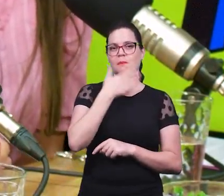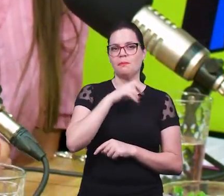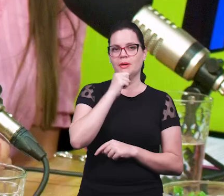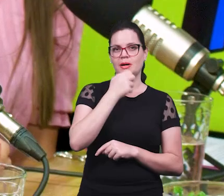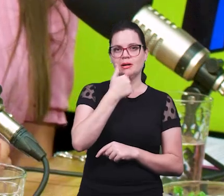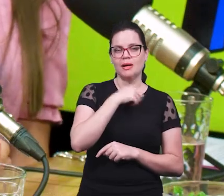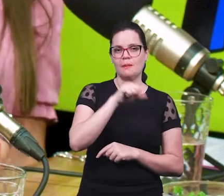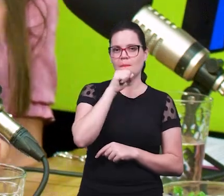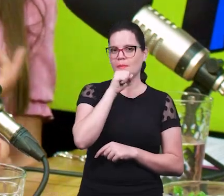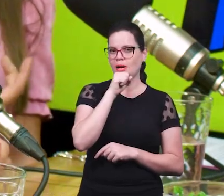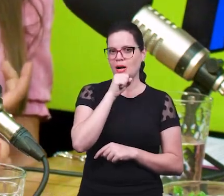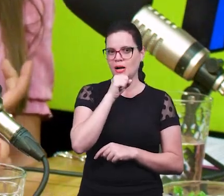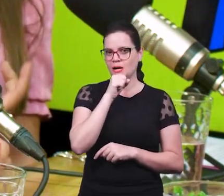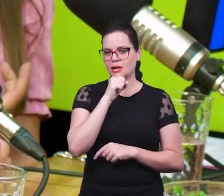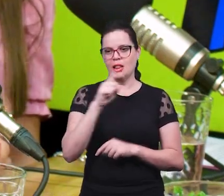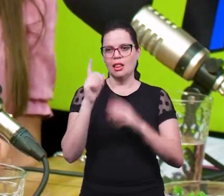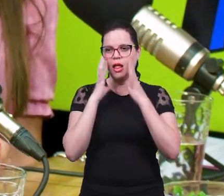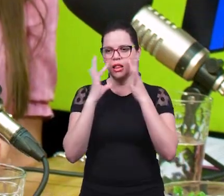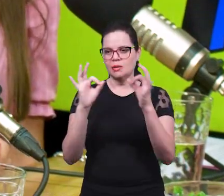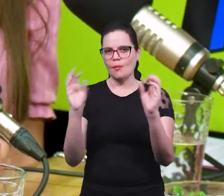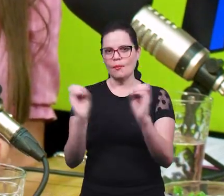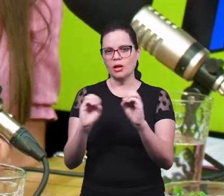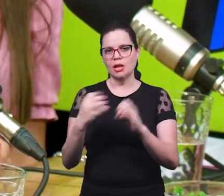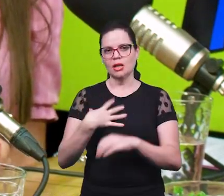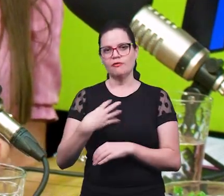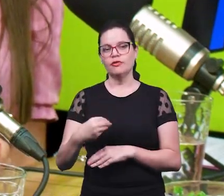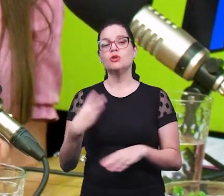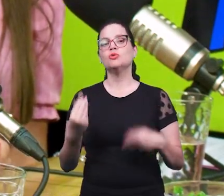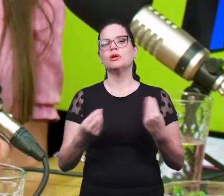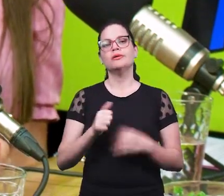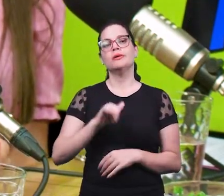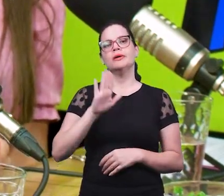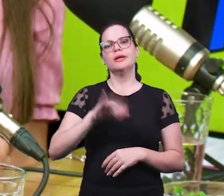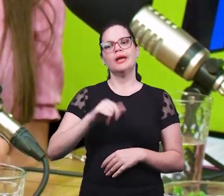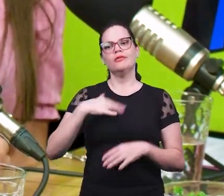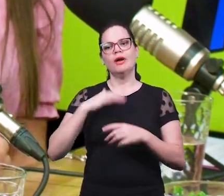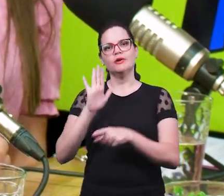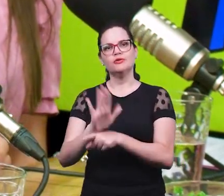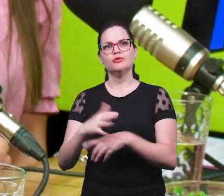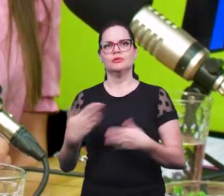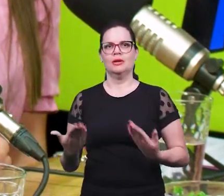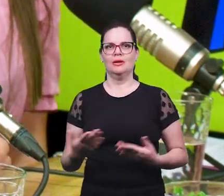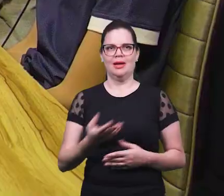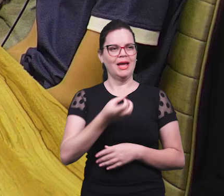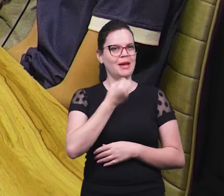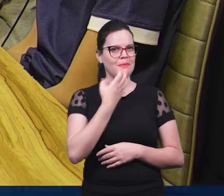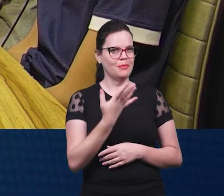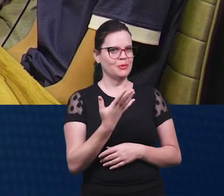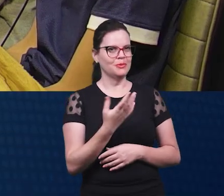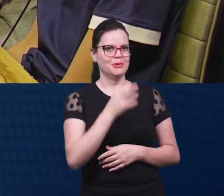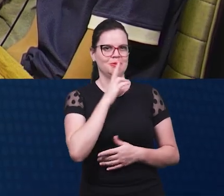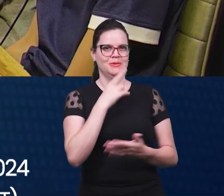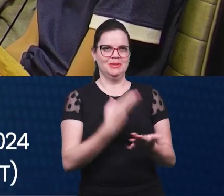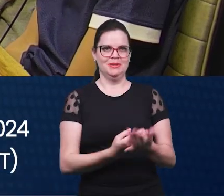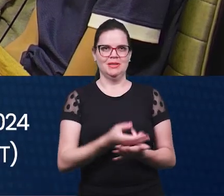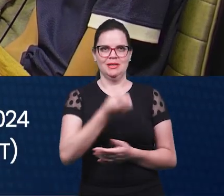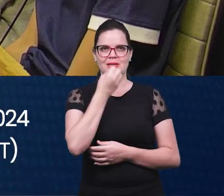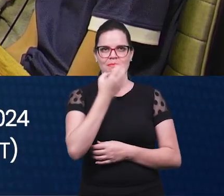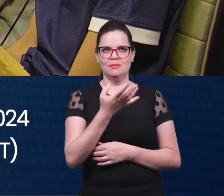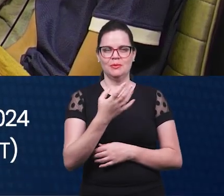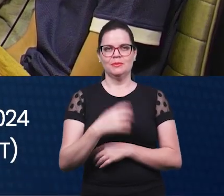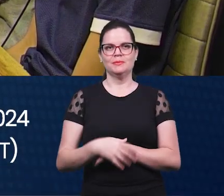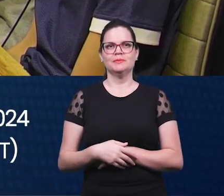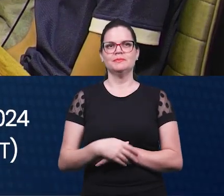seu filho, não escuta o seu filho, quem que vai escutar? Exatamente, é uma relação, é benéfico, né? Sim. O resultado, como que